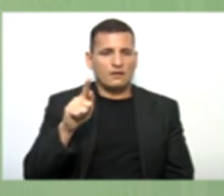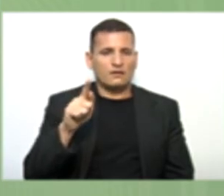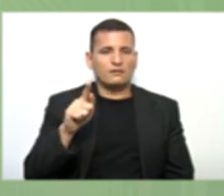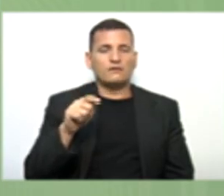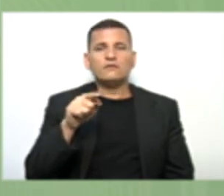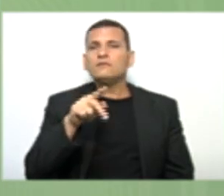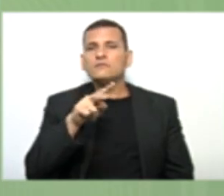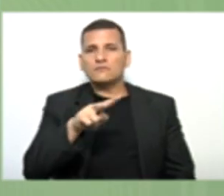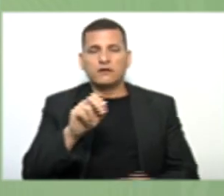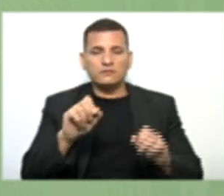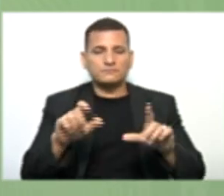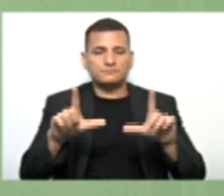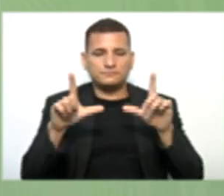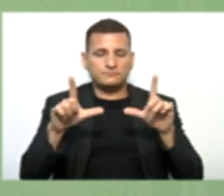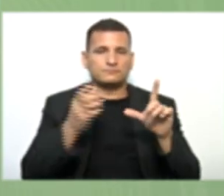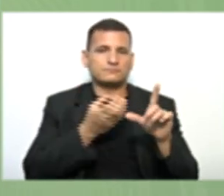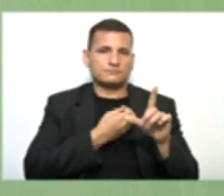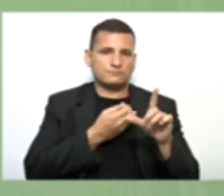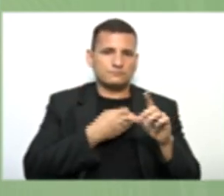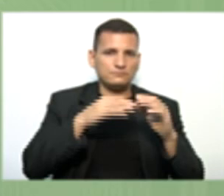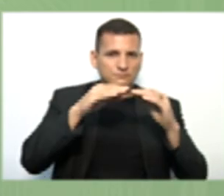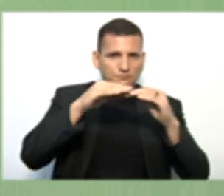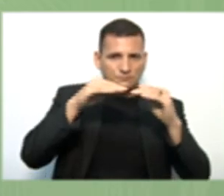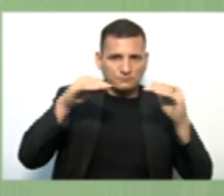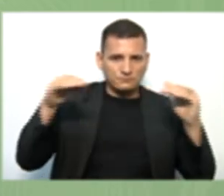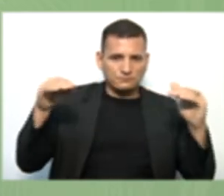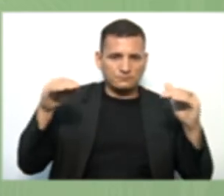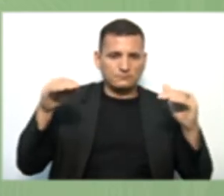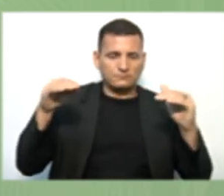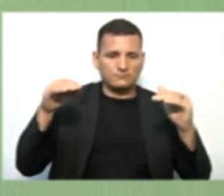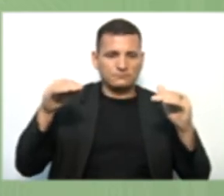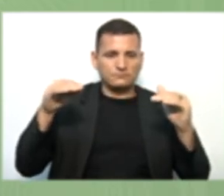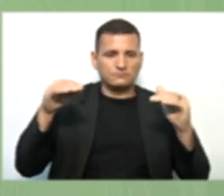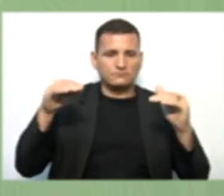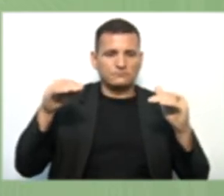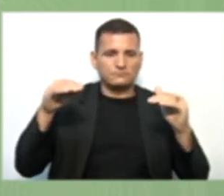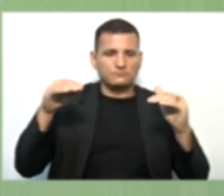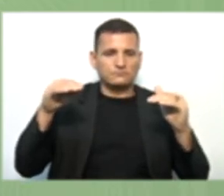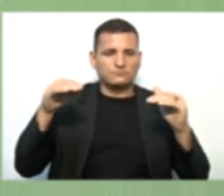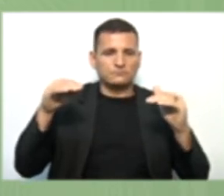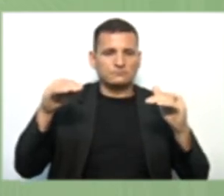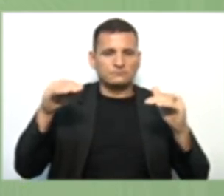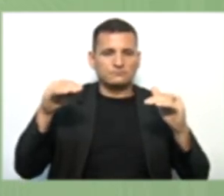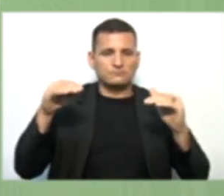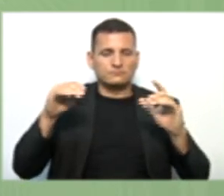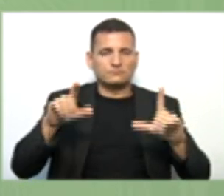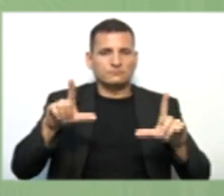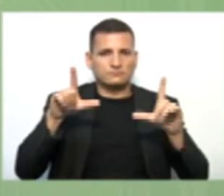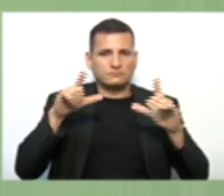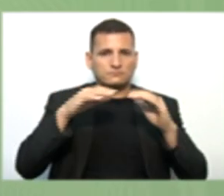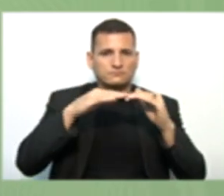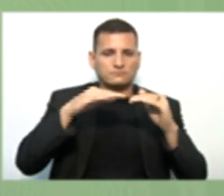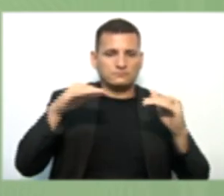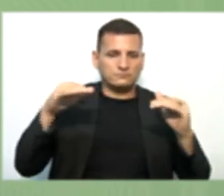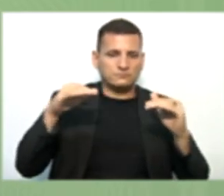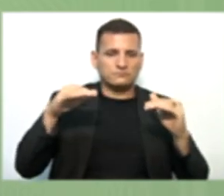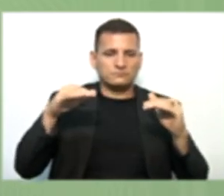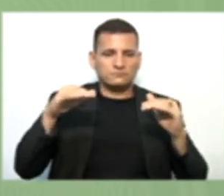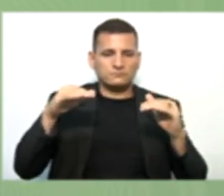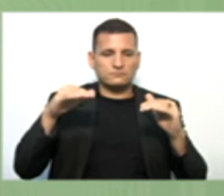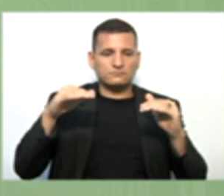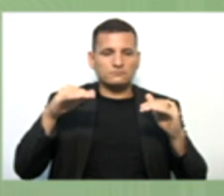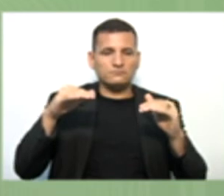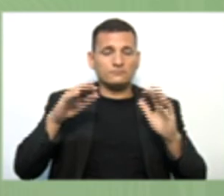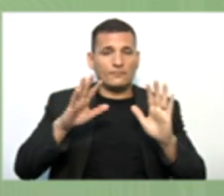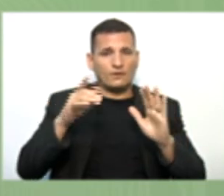ele imprime de forma vertical, né? Porque eu apenas dei um print. Observem aqui, ó. Eu dei um print na minha lista, ele fez certo. Só que aqui,